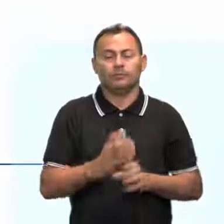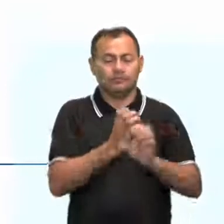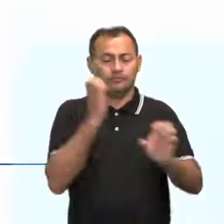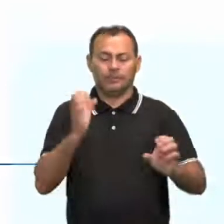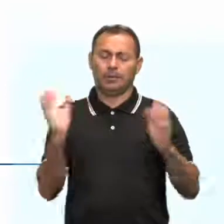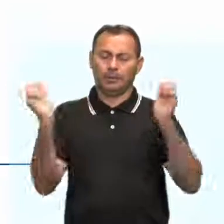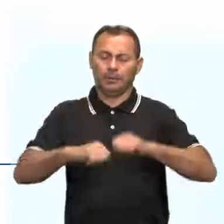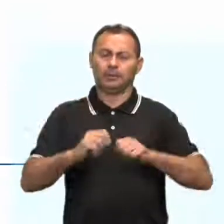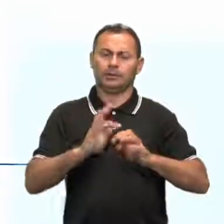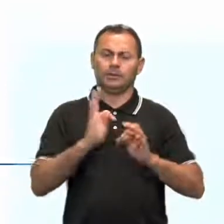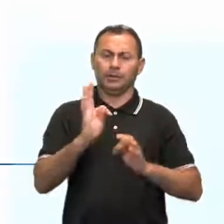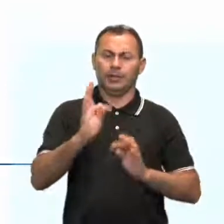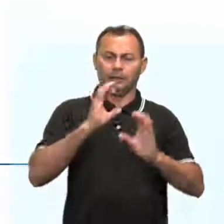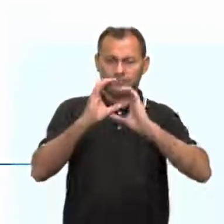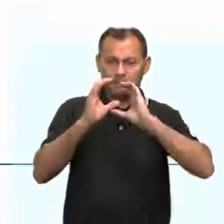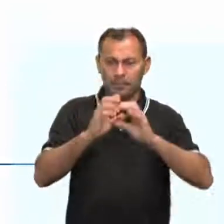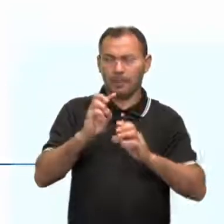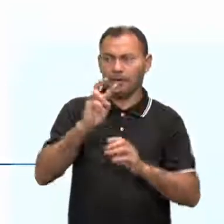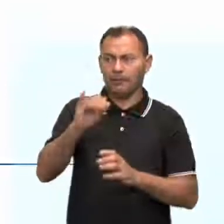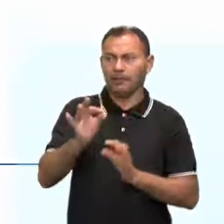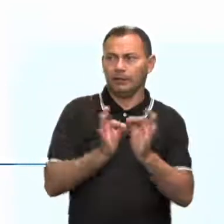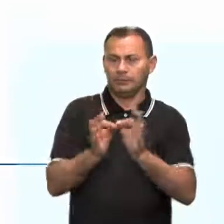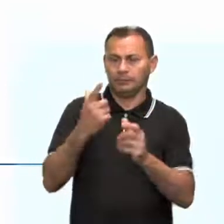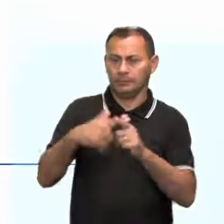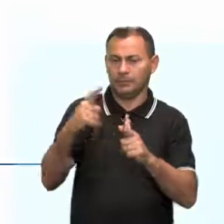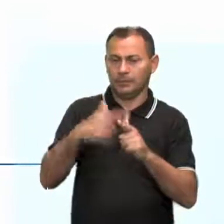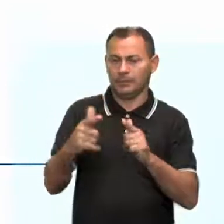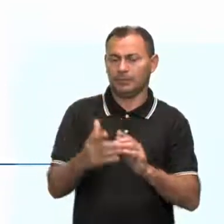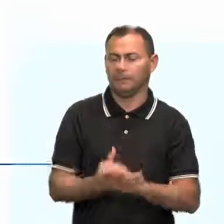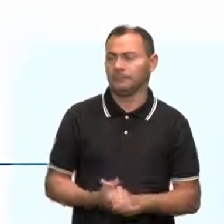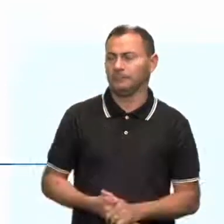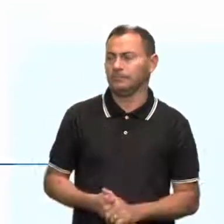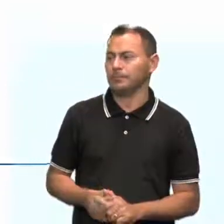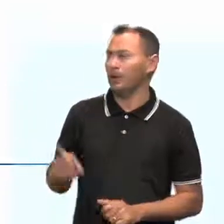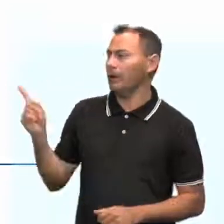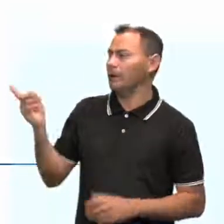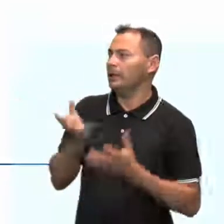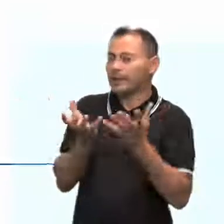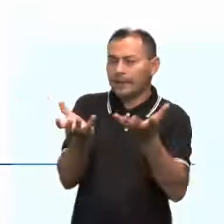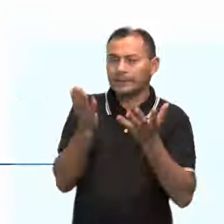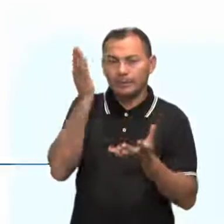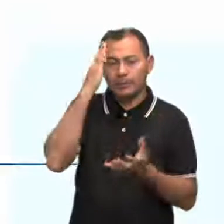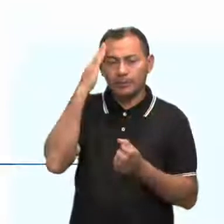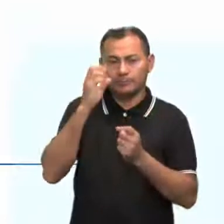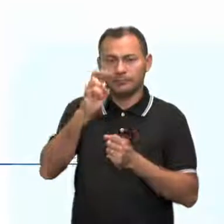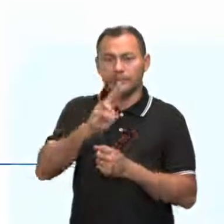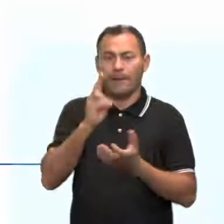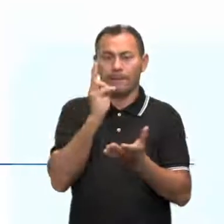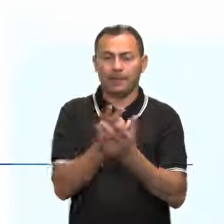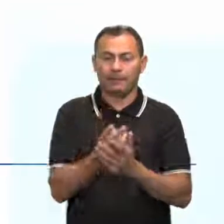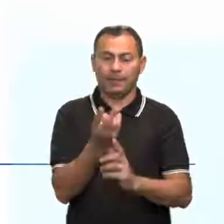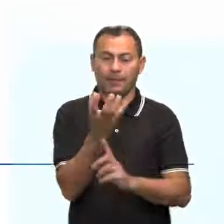capacitado, um engenheiro de telecomunicações, e vai resolver esse problema. Ele quer saber se ele pode utilizar a mesma